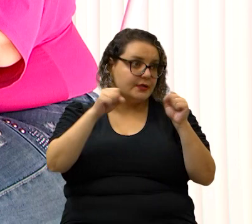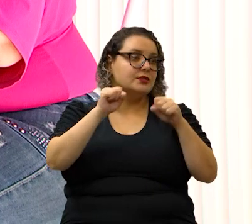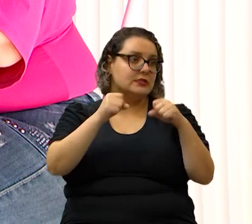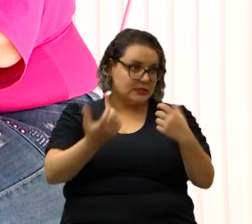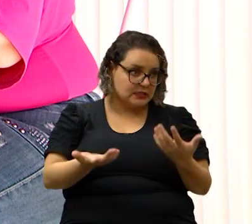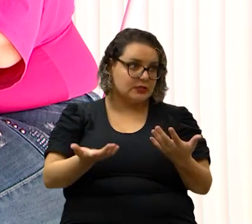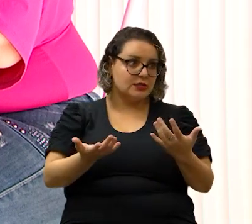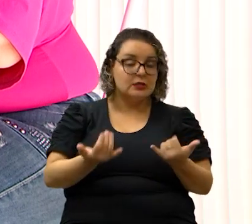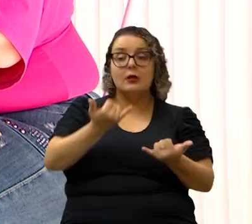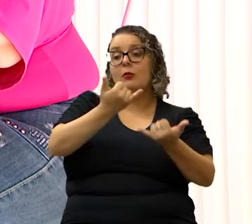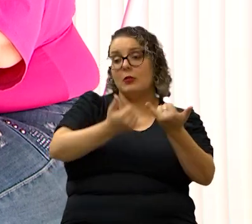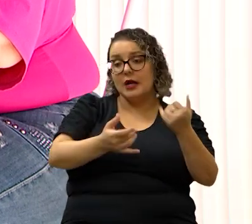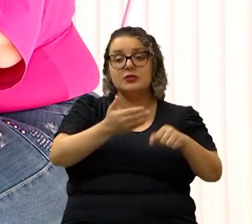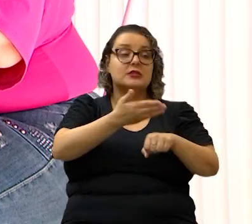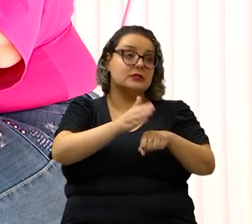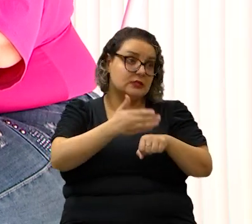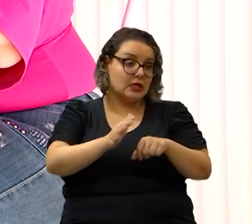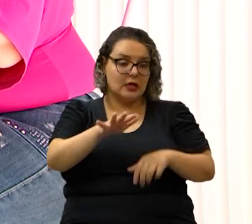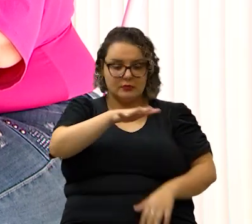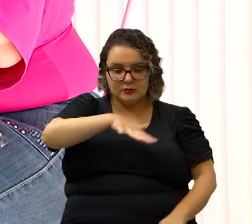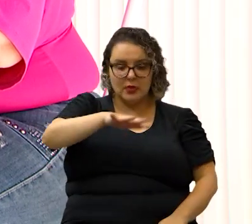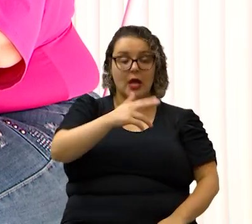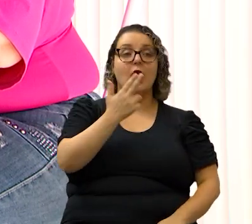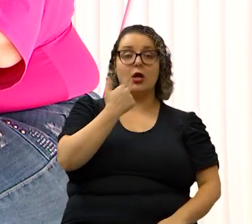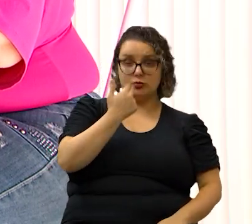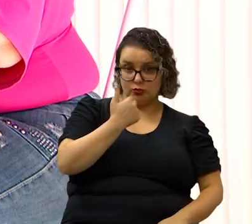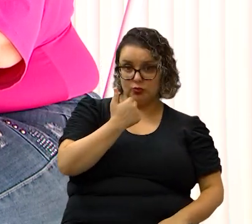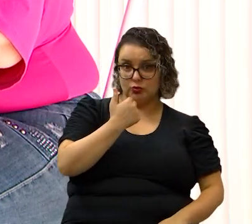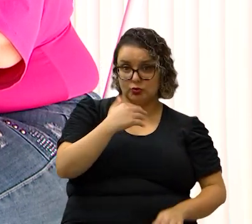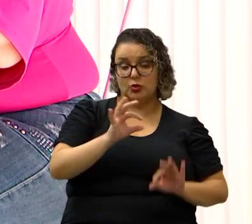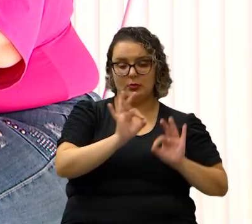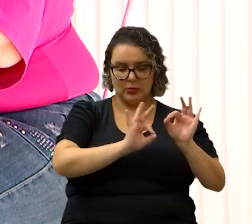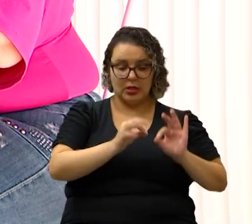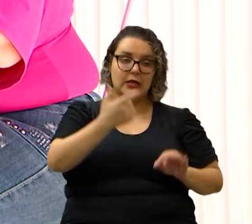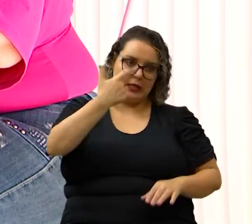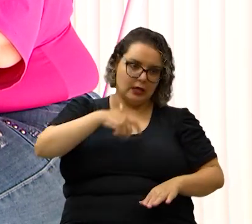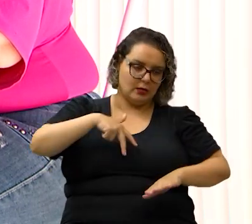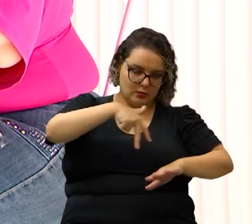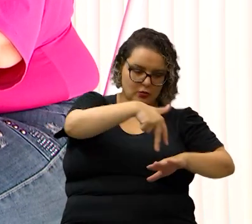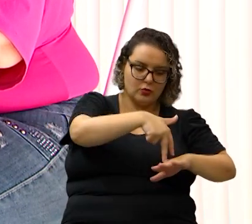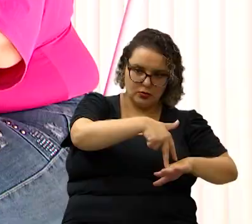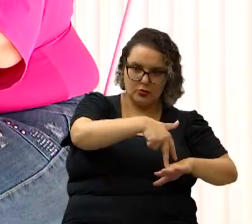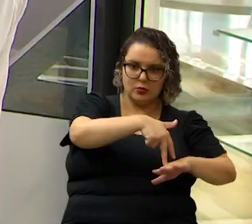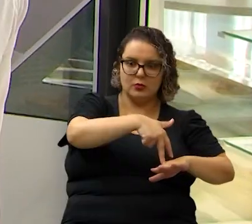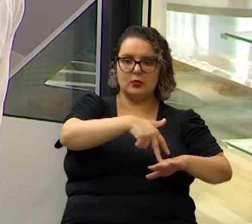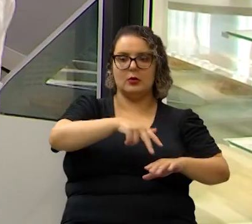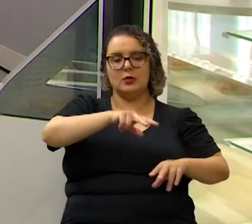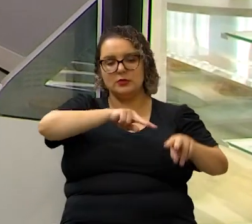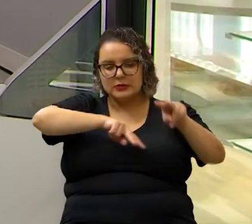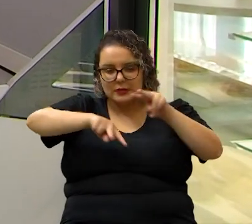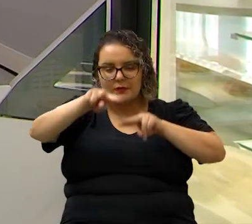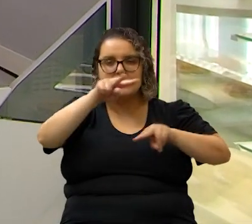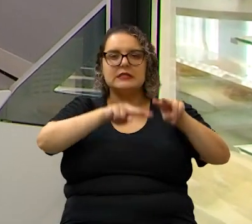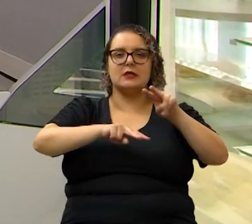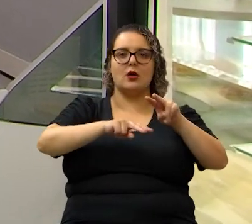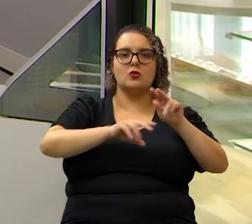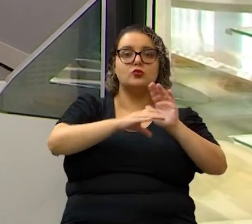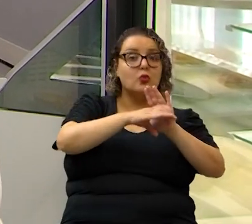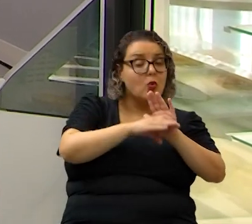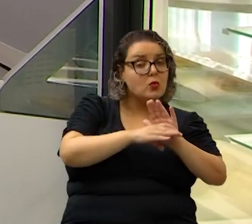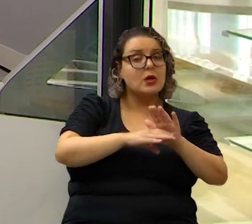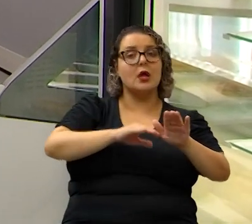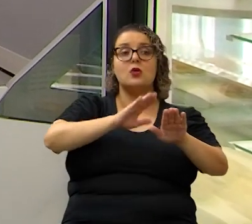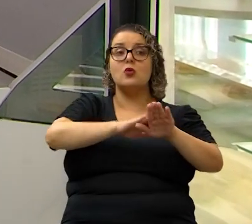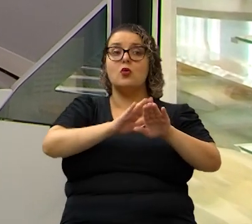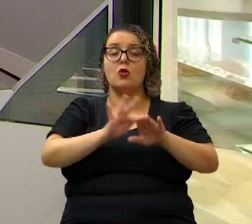Parte deles, sim. Então, parte desse treinamento voltado à parte nutricional, que é onde eu entro, dando essa visão do